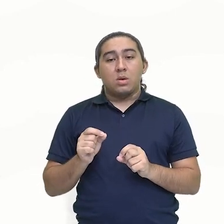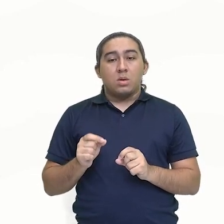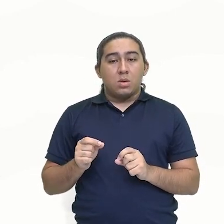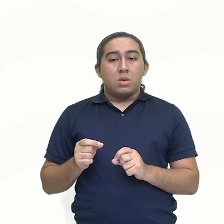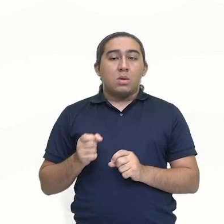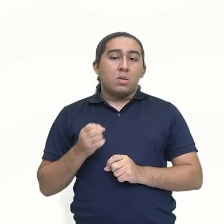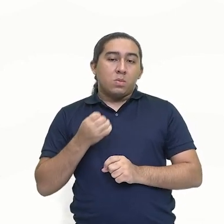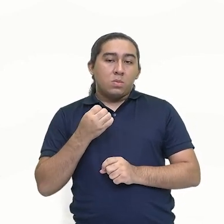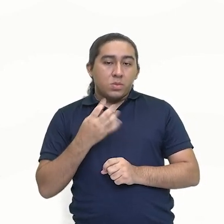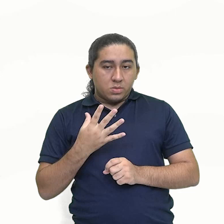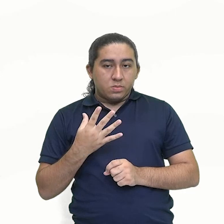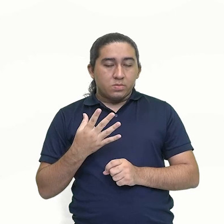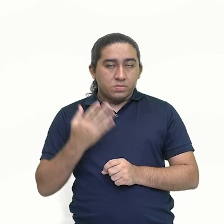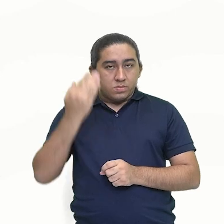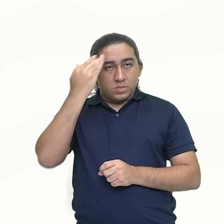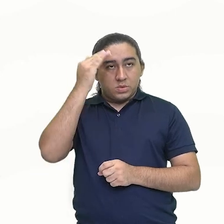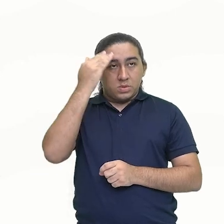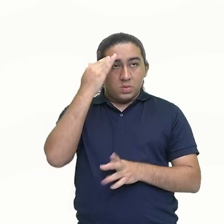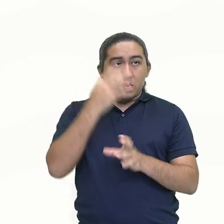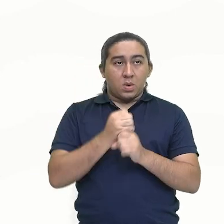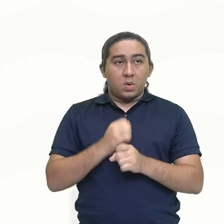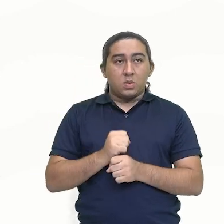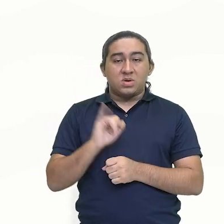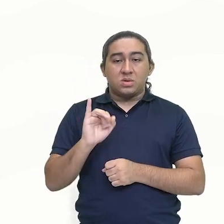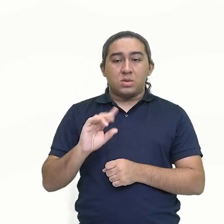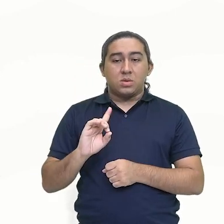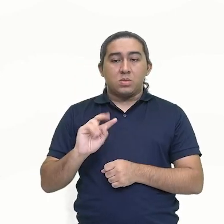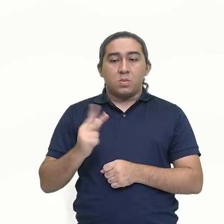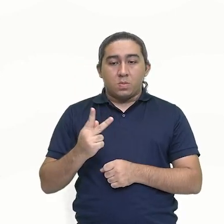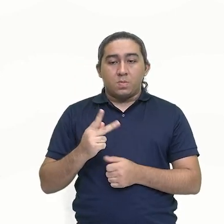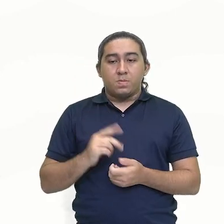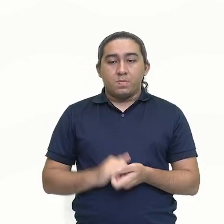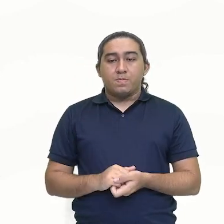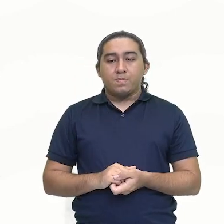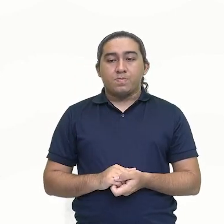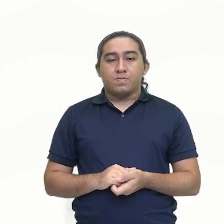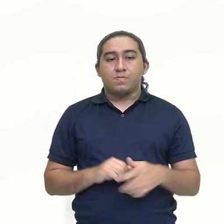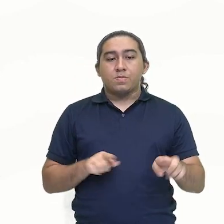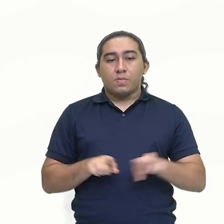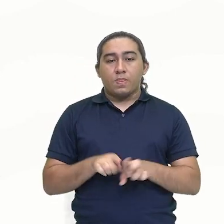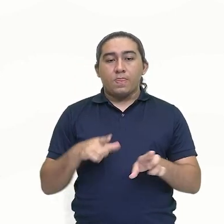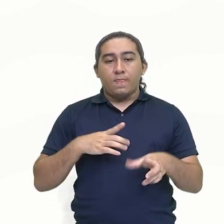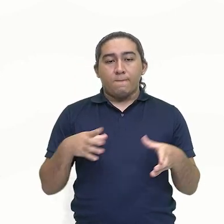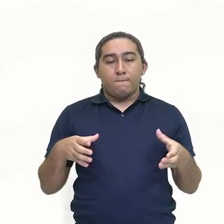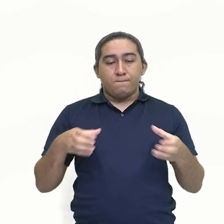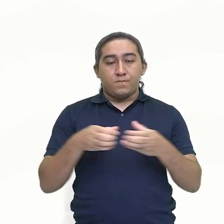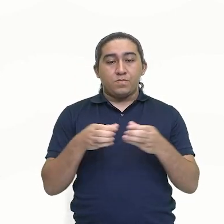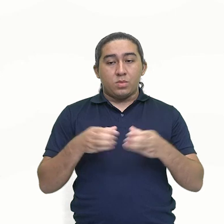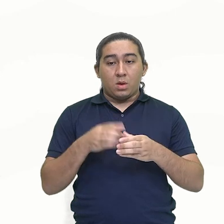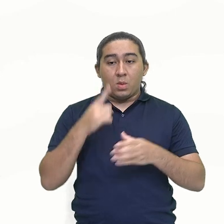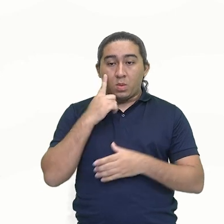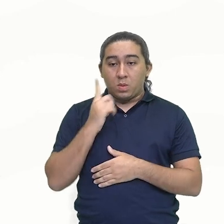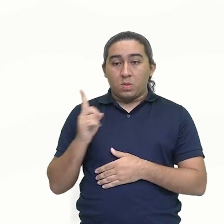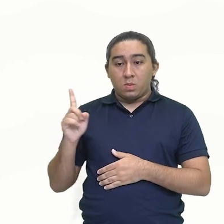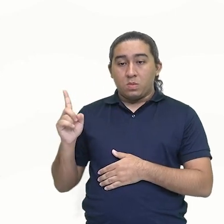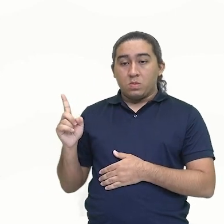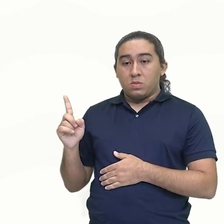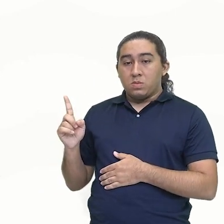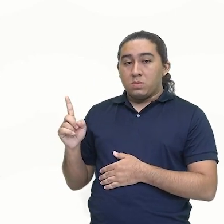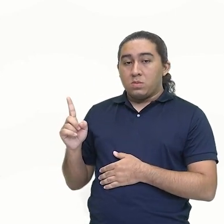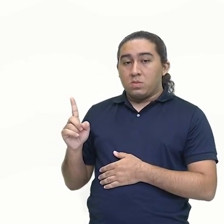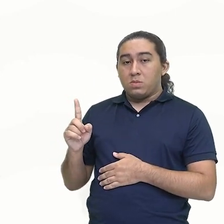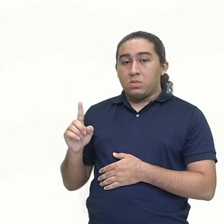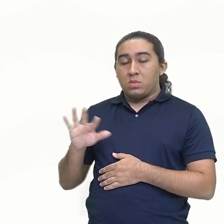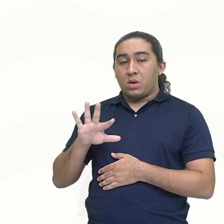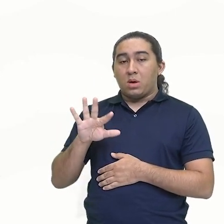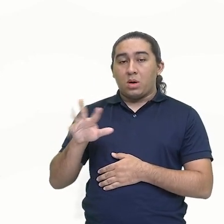De acordo com esse cálculo, né? E ao mesmo tempo a gente tem esse grupo de países aqui na África, ó, e também aqui no